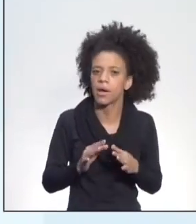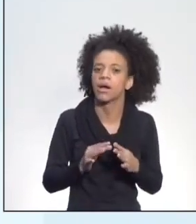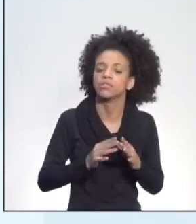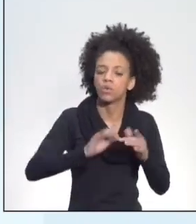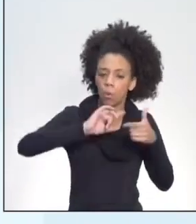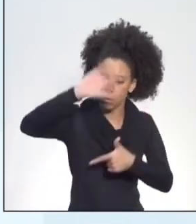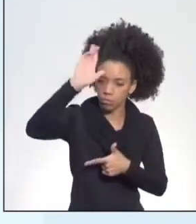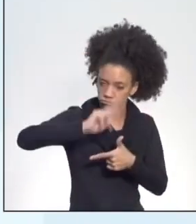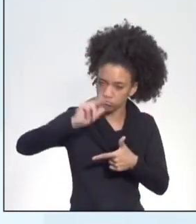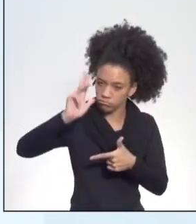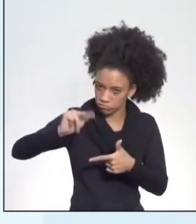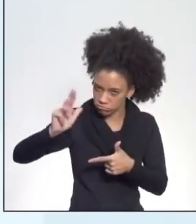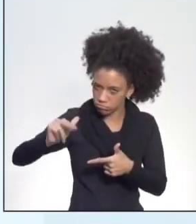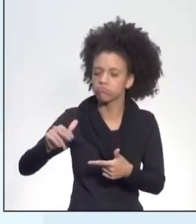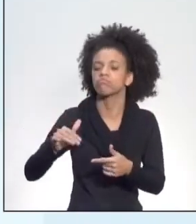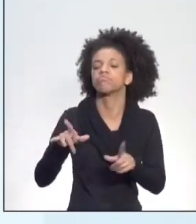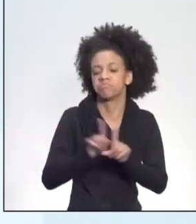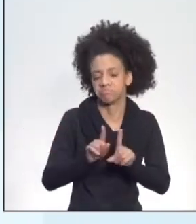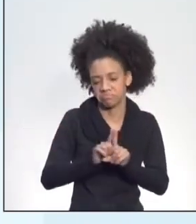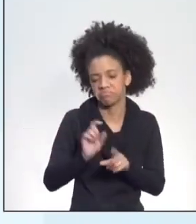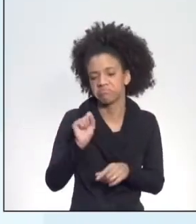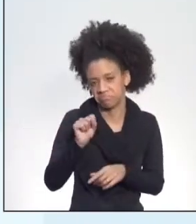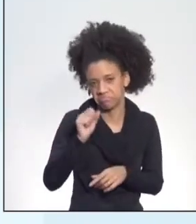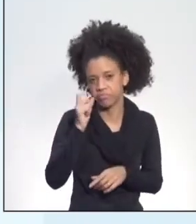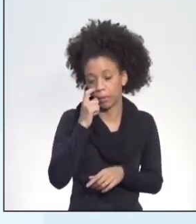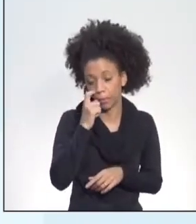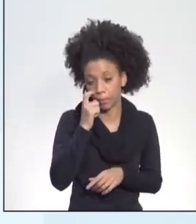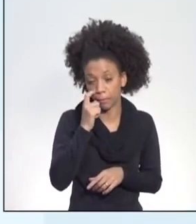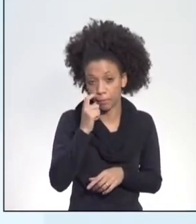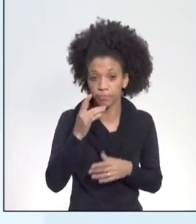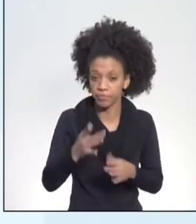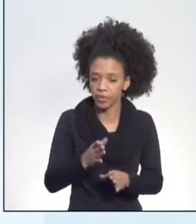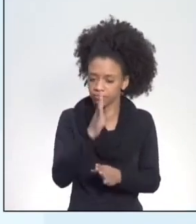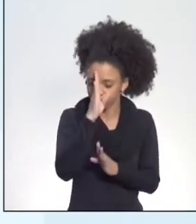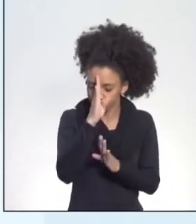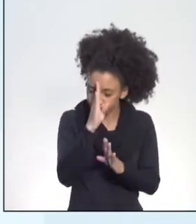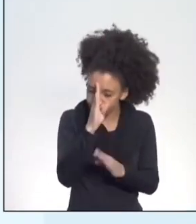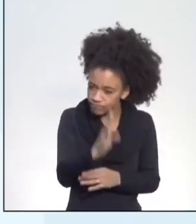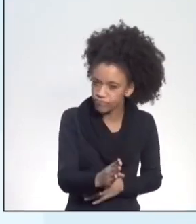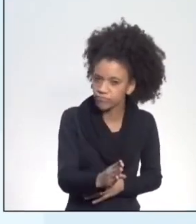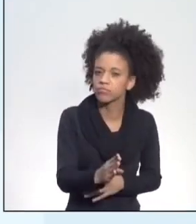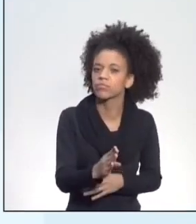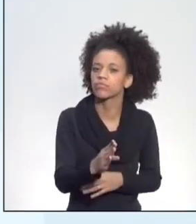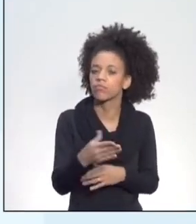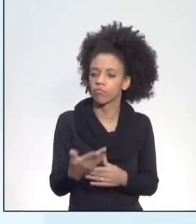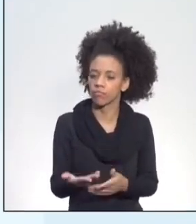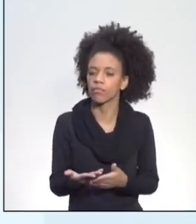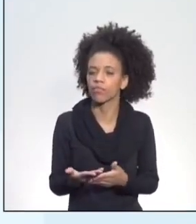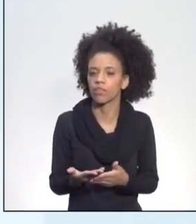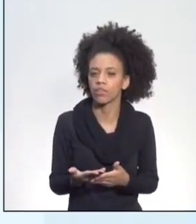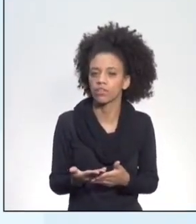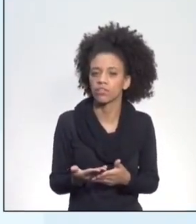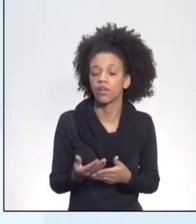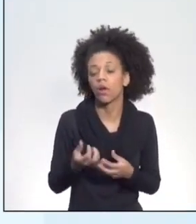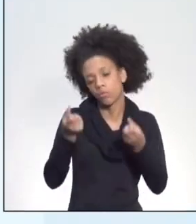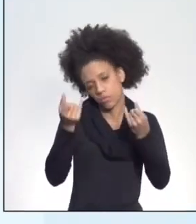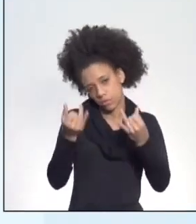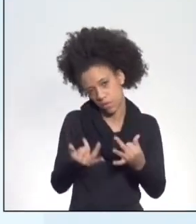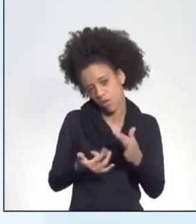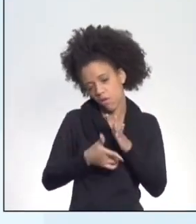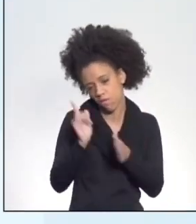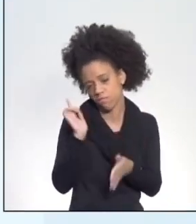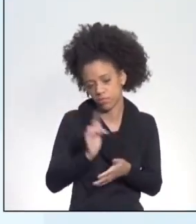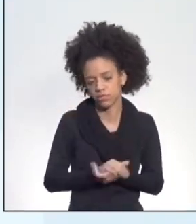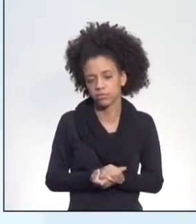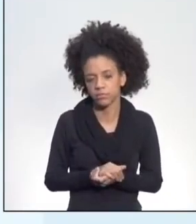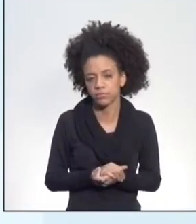tem uma finalidade, né, a finalidade dele é bem determinada, é bem declarada, tá, como a gente explicou